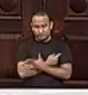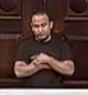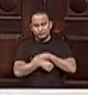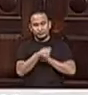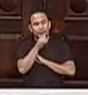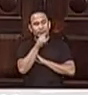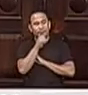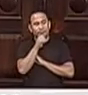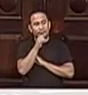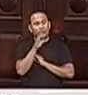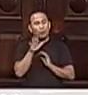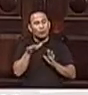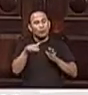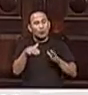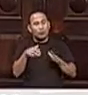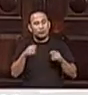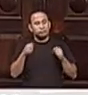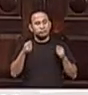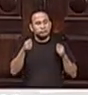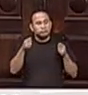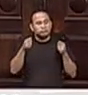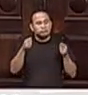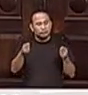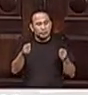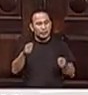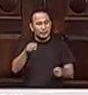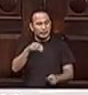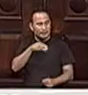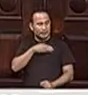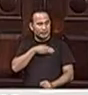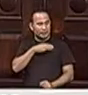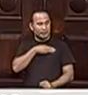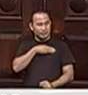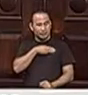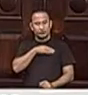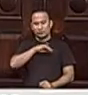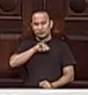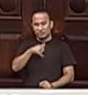exemplo, com a manifestação do ministro Torquato Jardim,